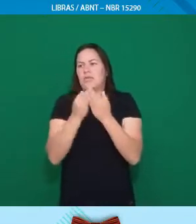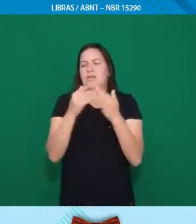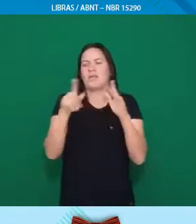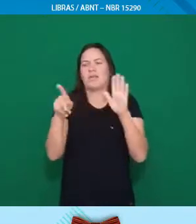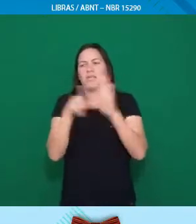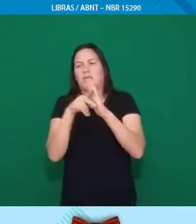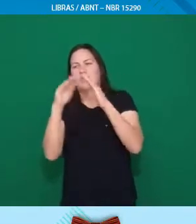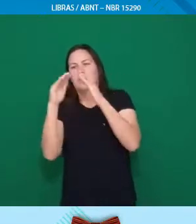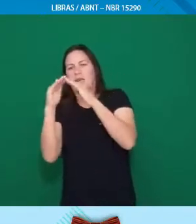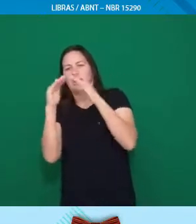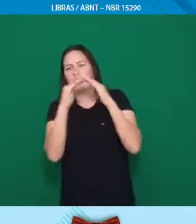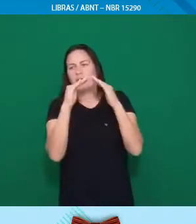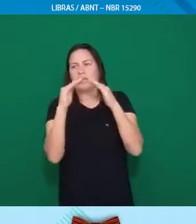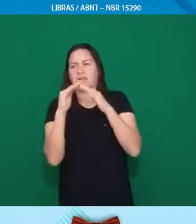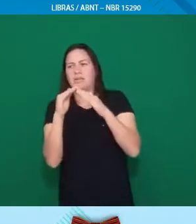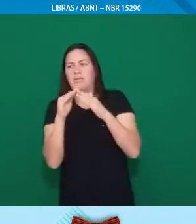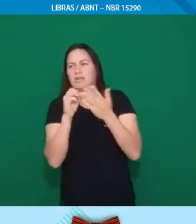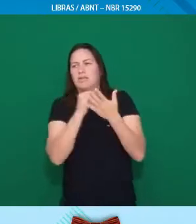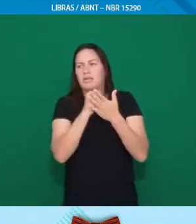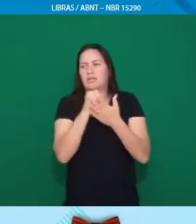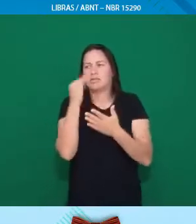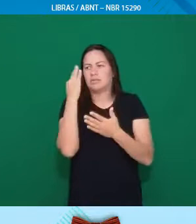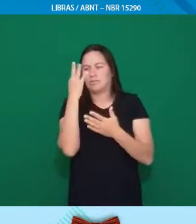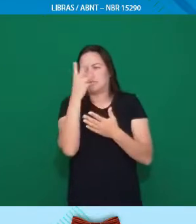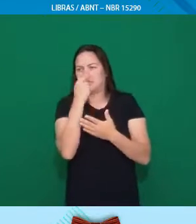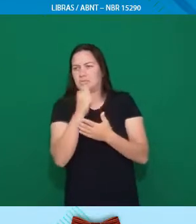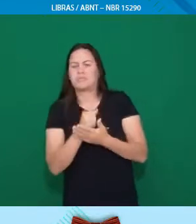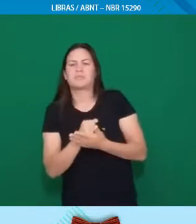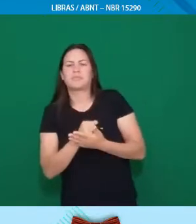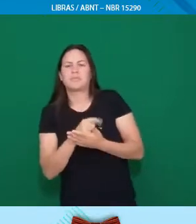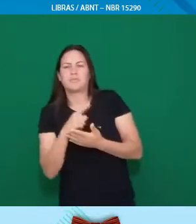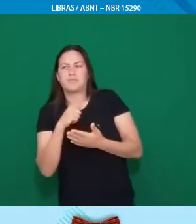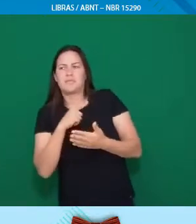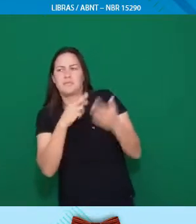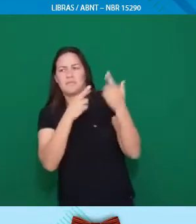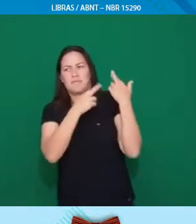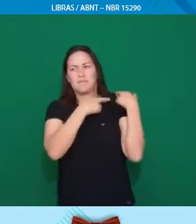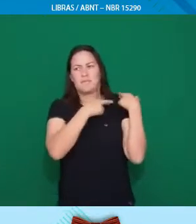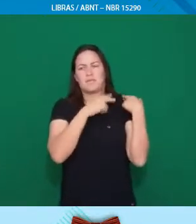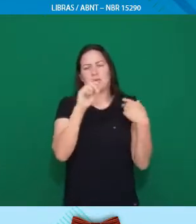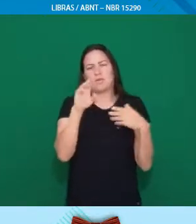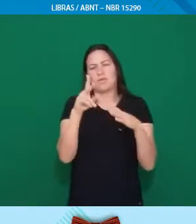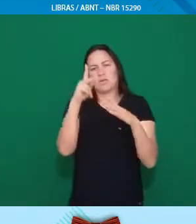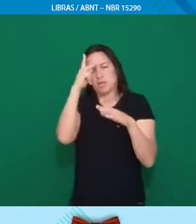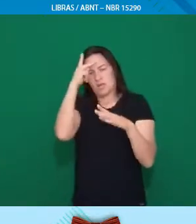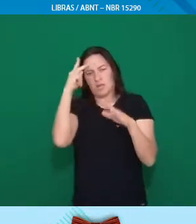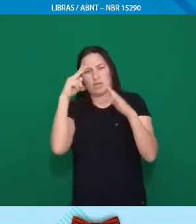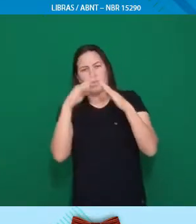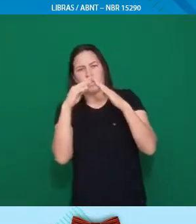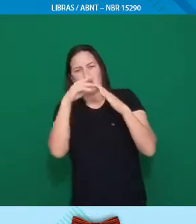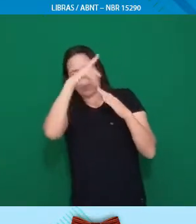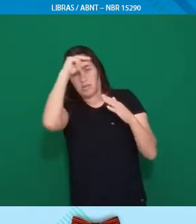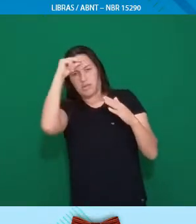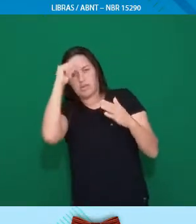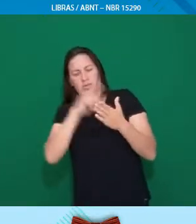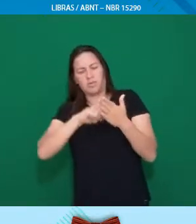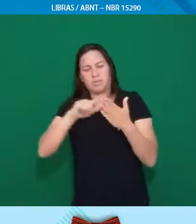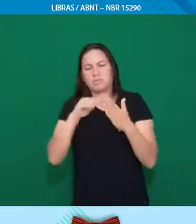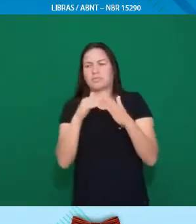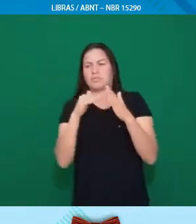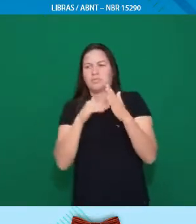teu casamento ali é que ajuda mais bonito sabe porque se ele pneus causa do público para